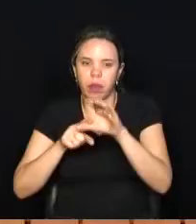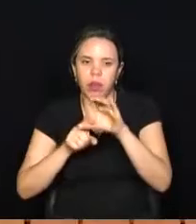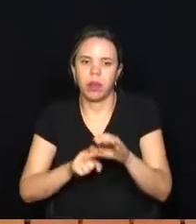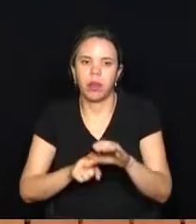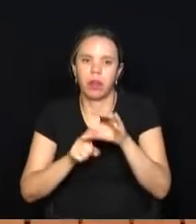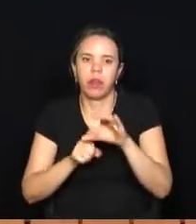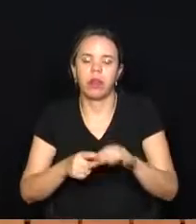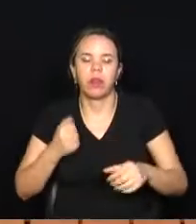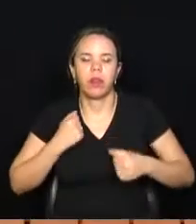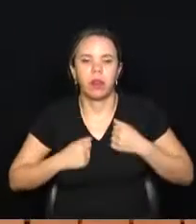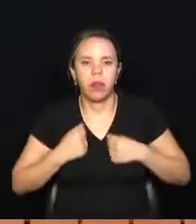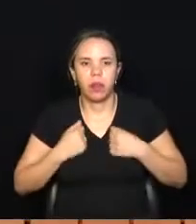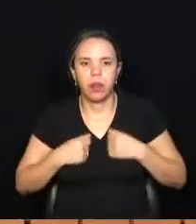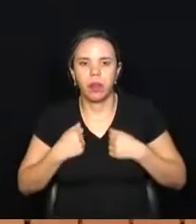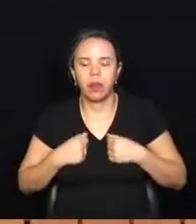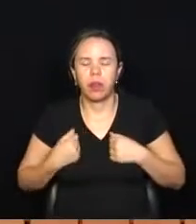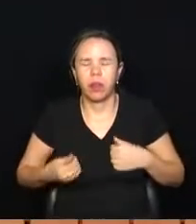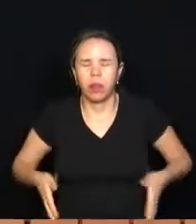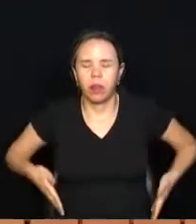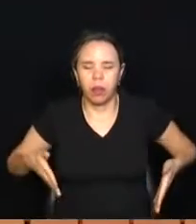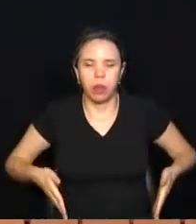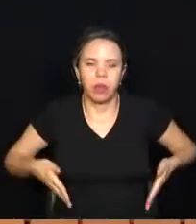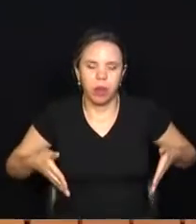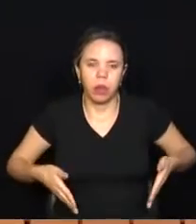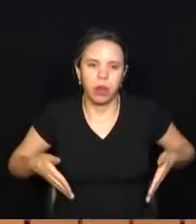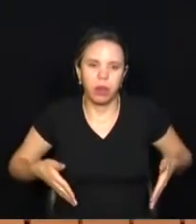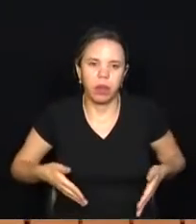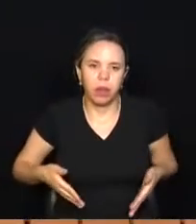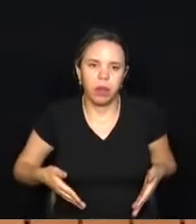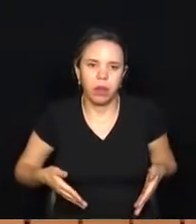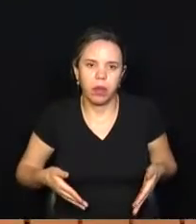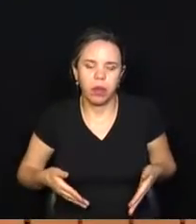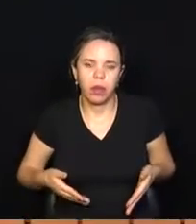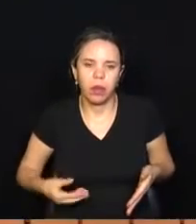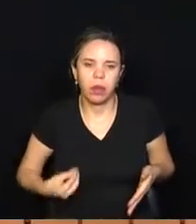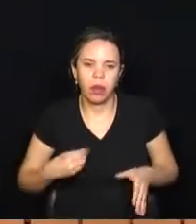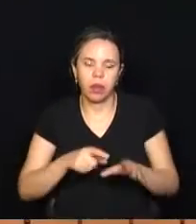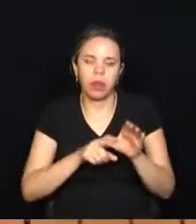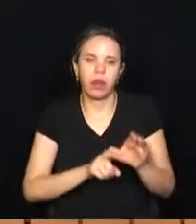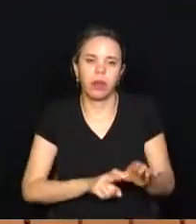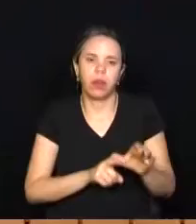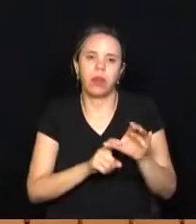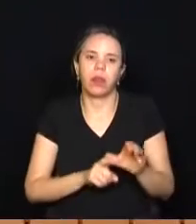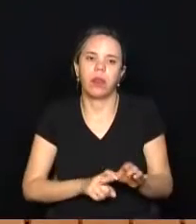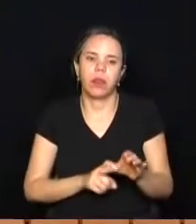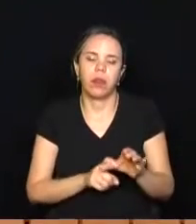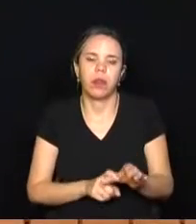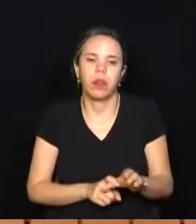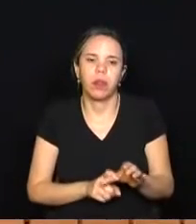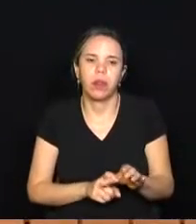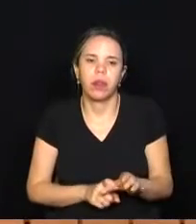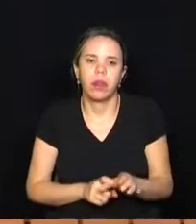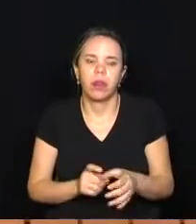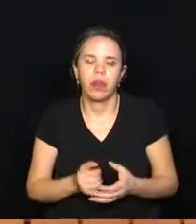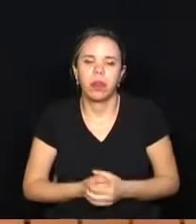um banho, ela está numa cadeira de roda, ela está dependendo...